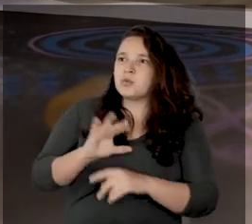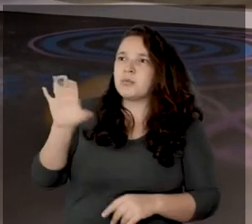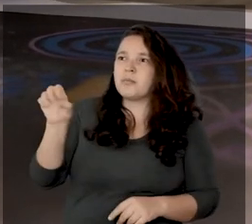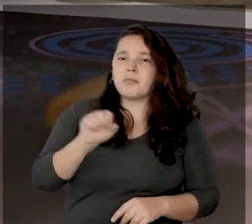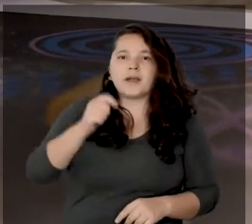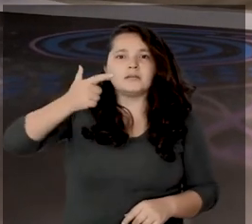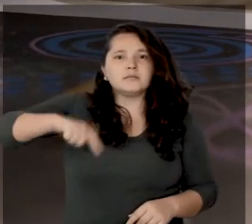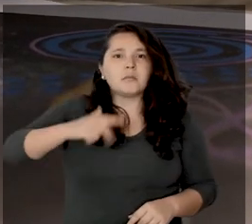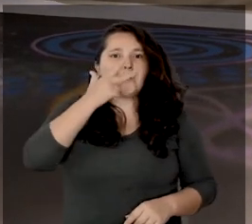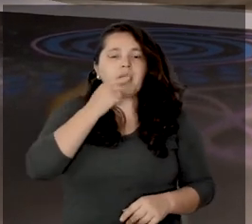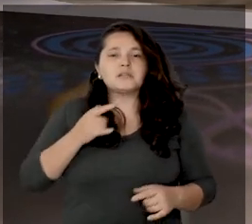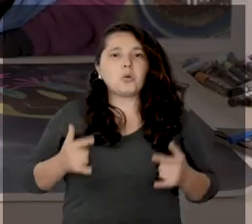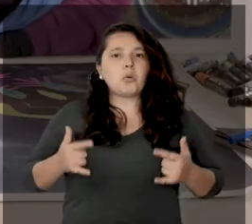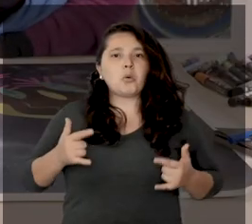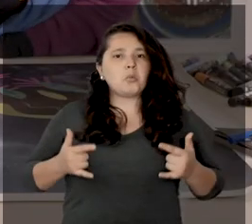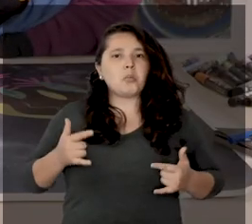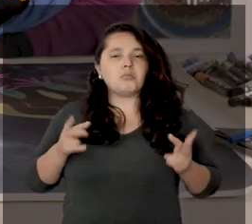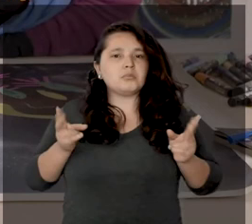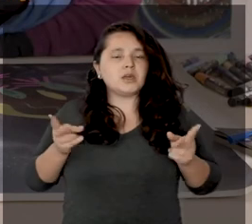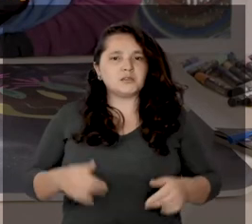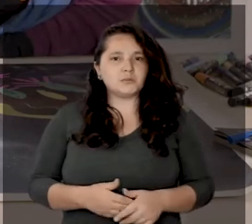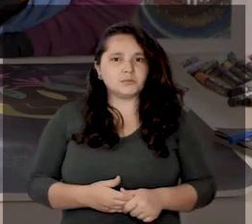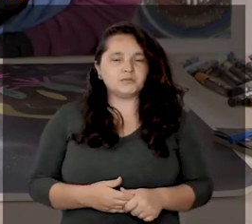modo operante do sistema dominante, né? Então,